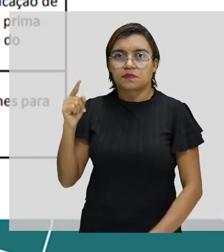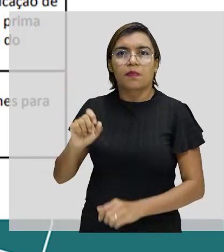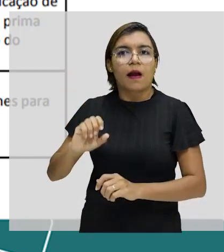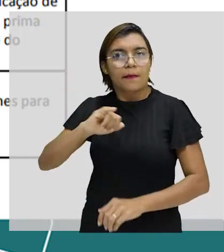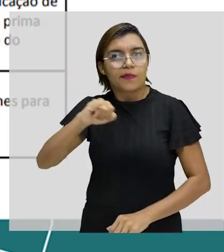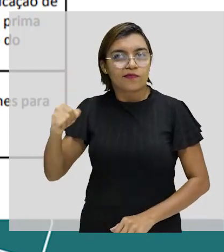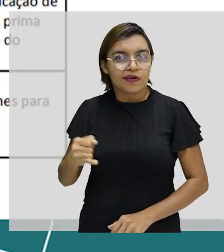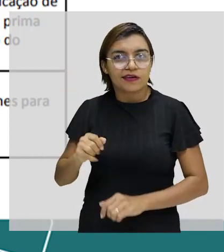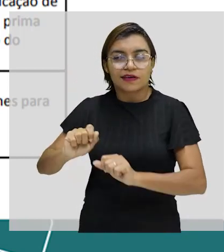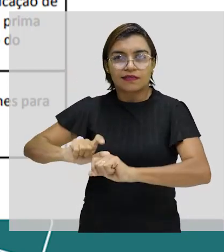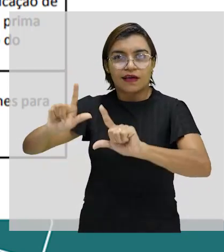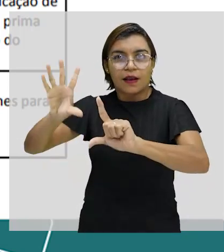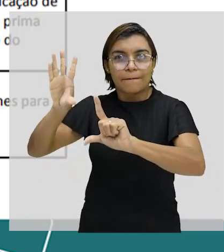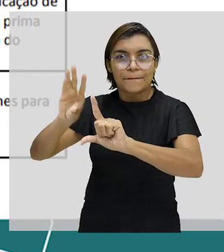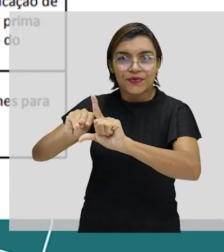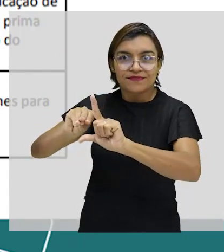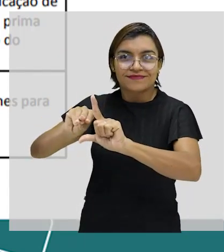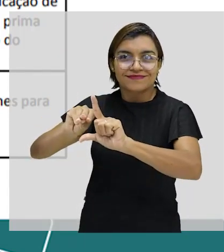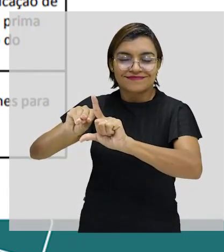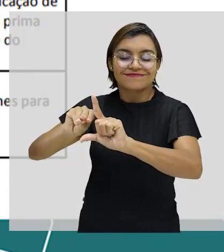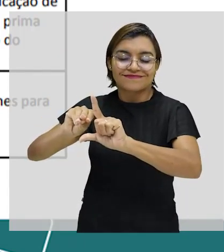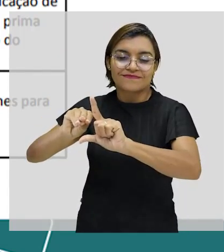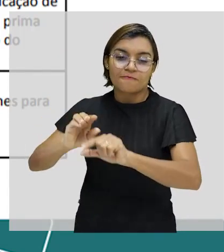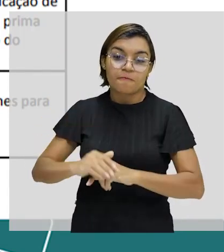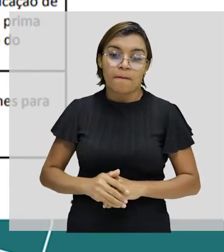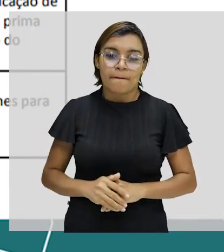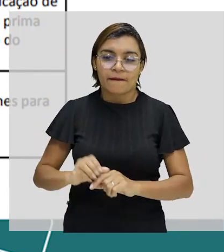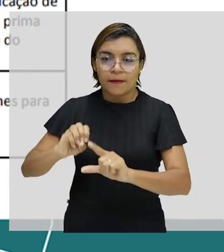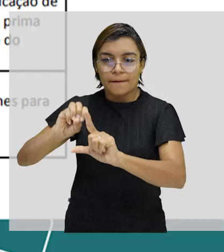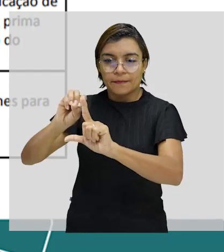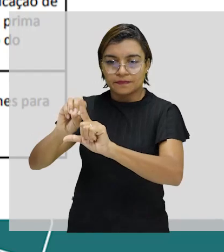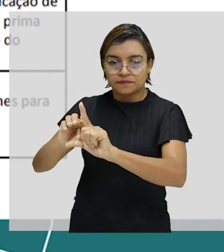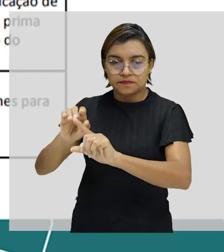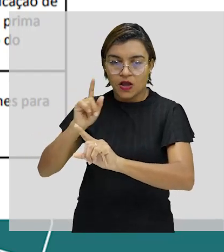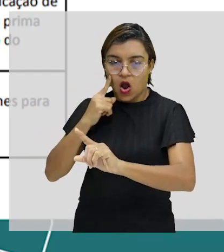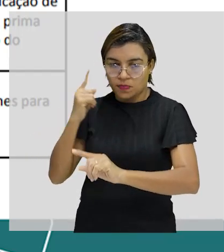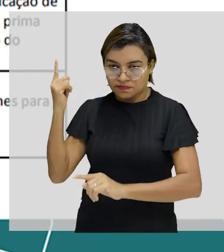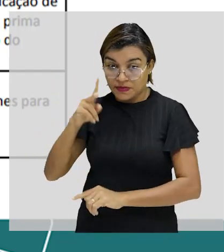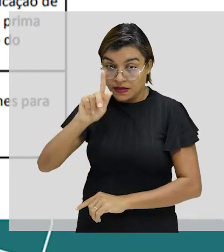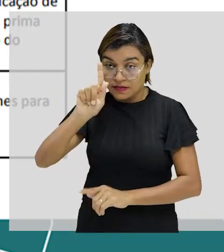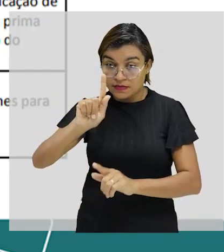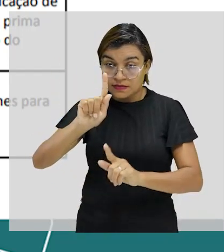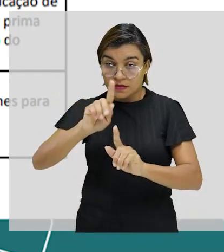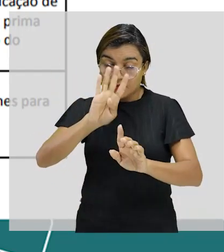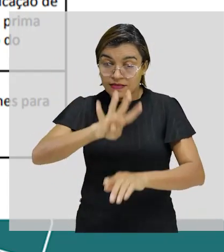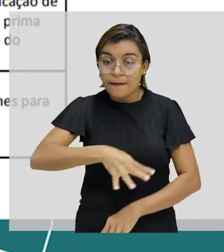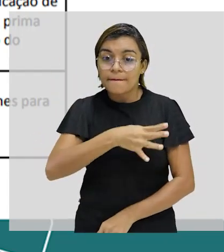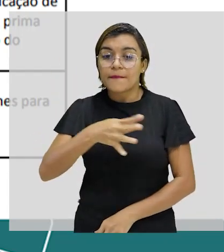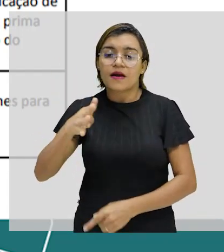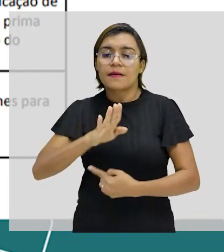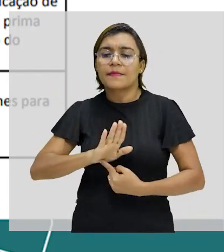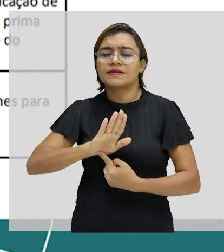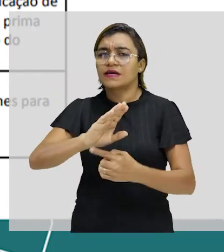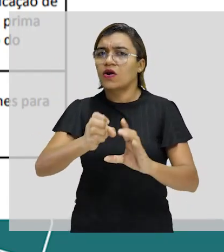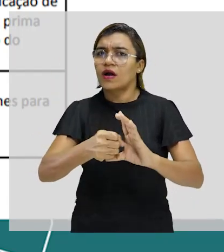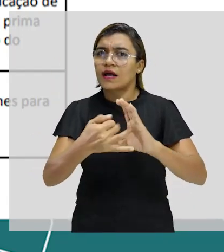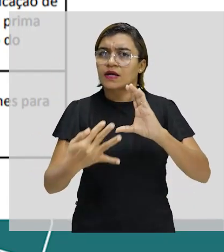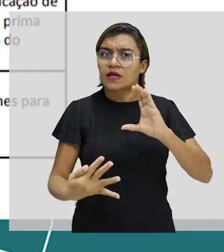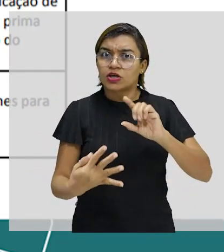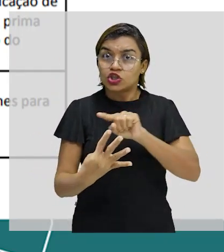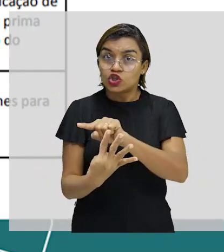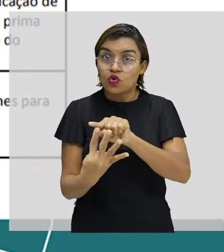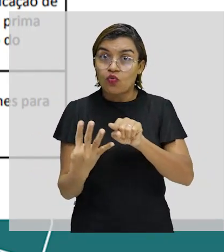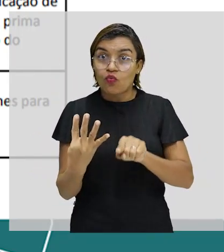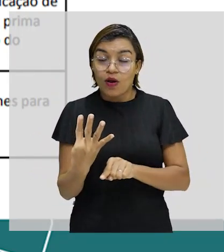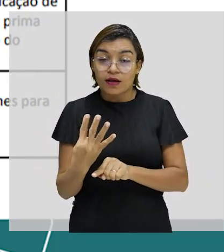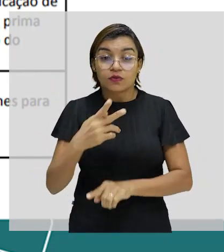agora. Ó, na tabela são apresentadas algumas características de 4 polímeros. Então,